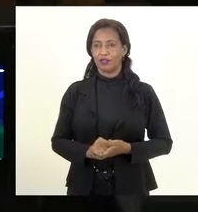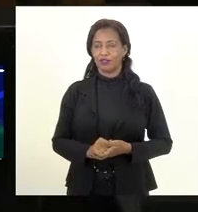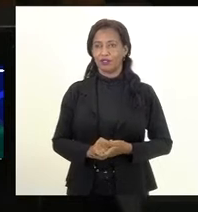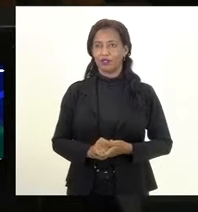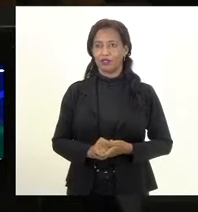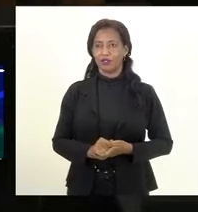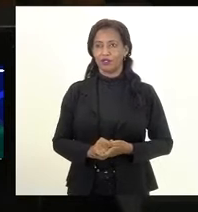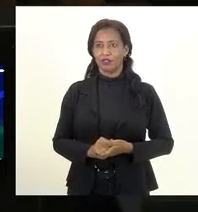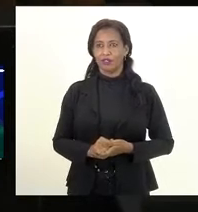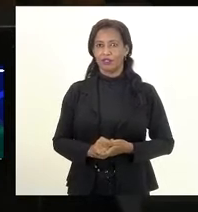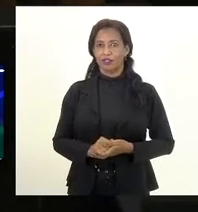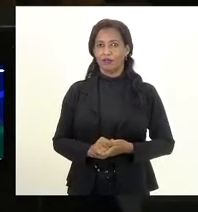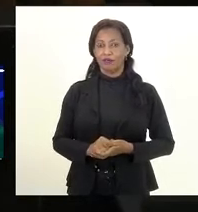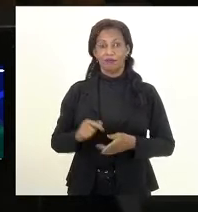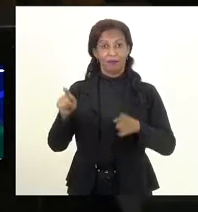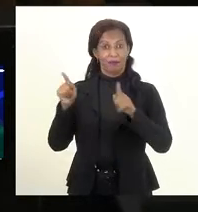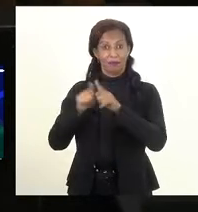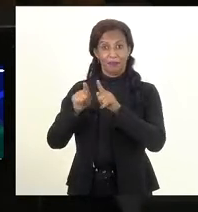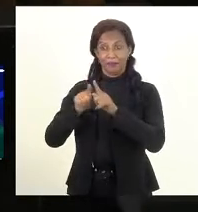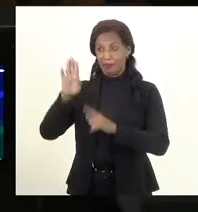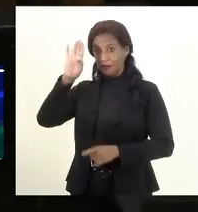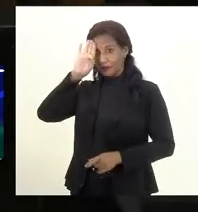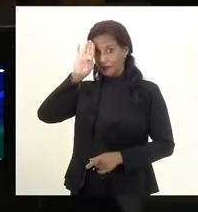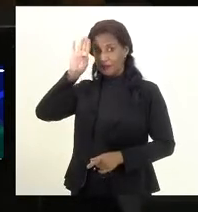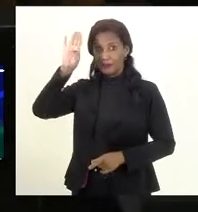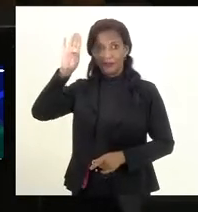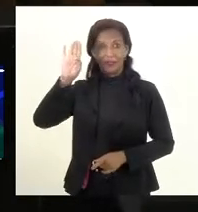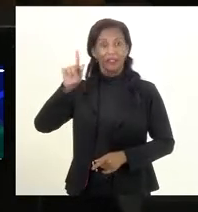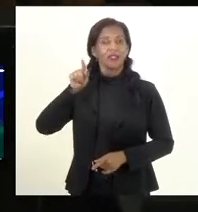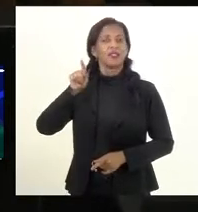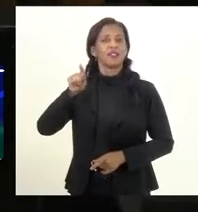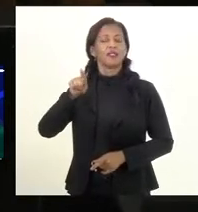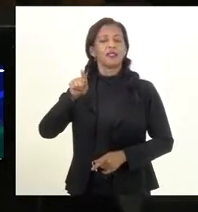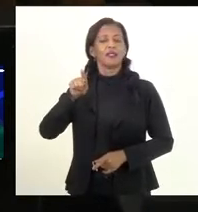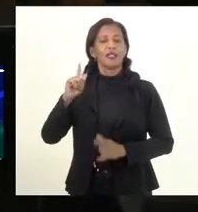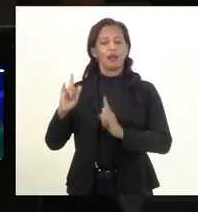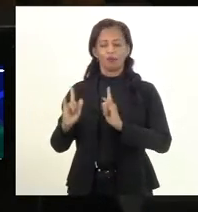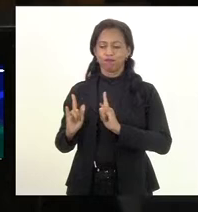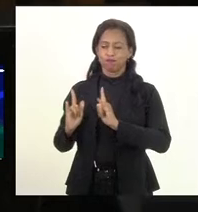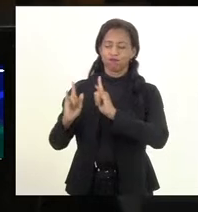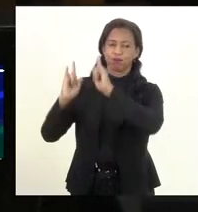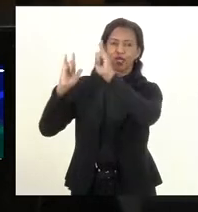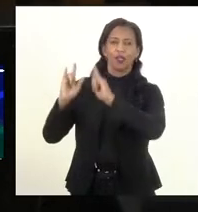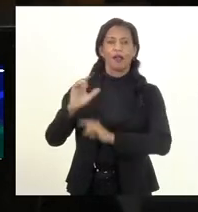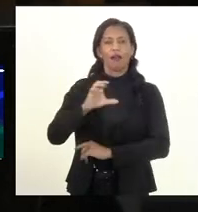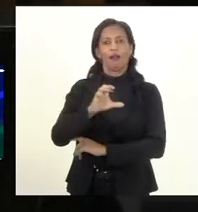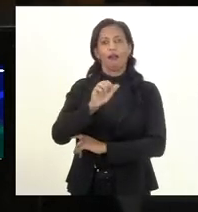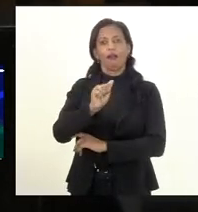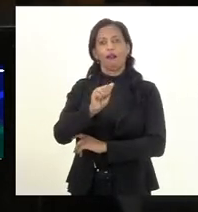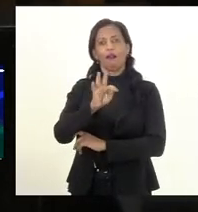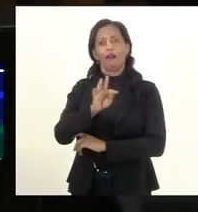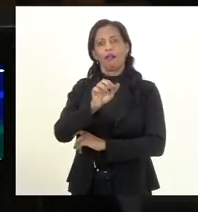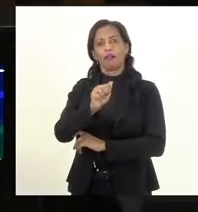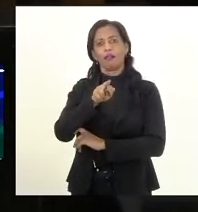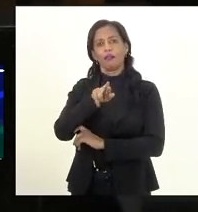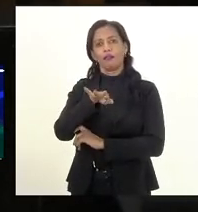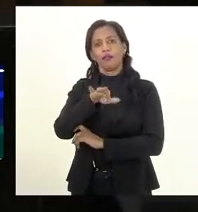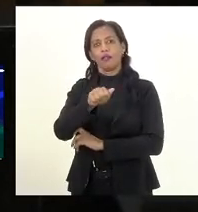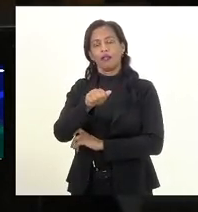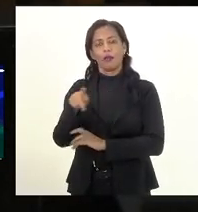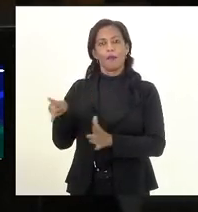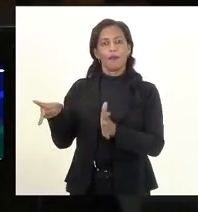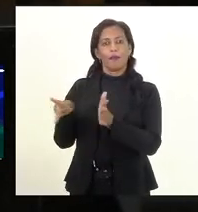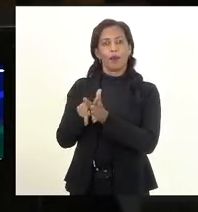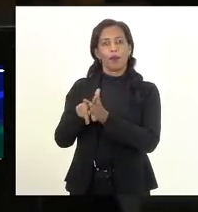a Jóia da coroa que é o palácio Capanema o nosso antigo